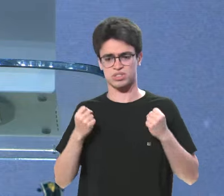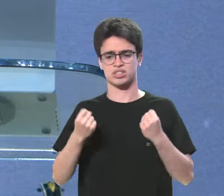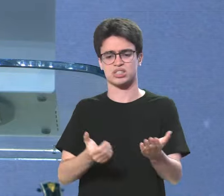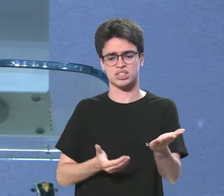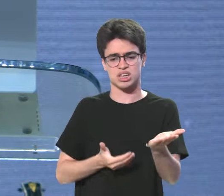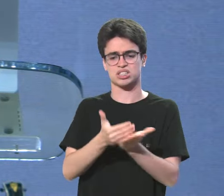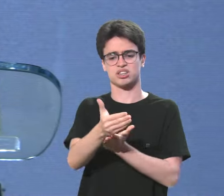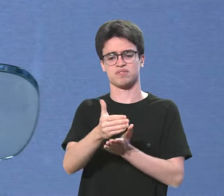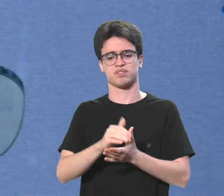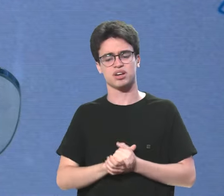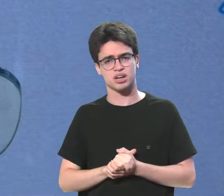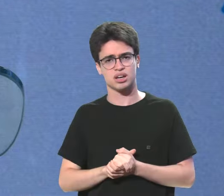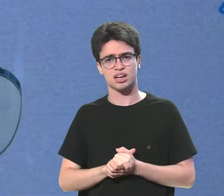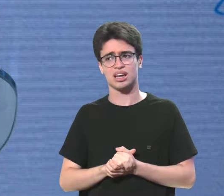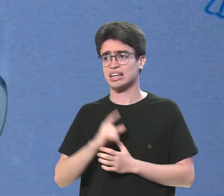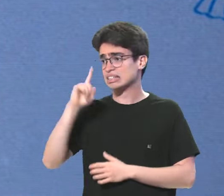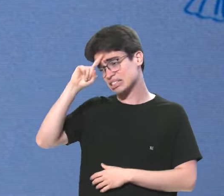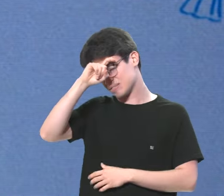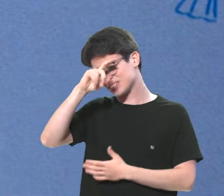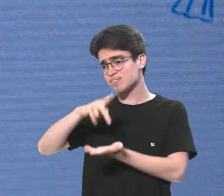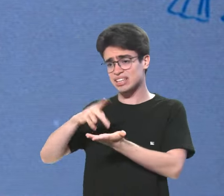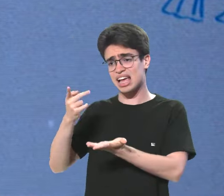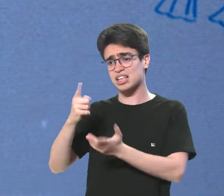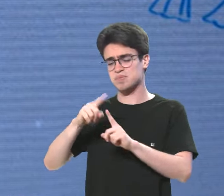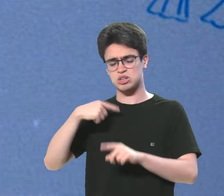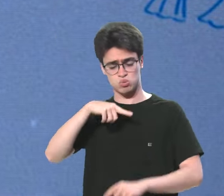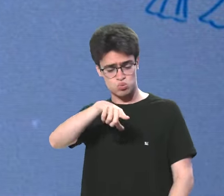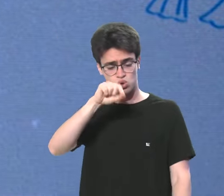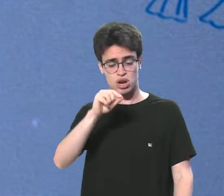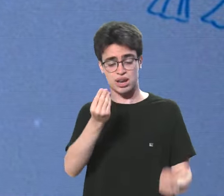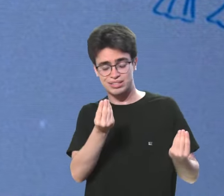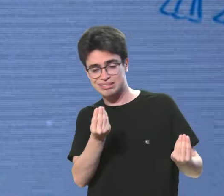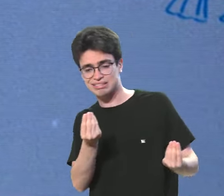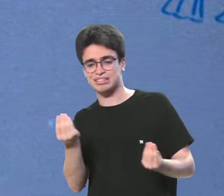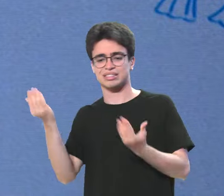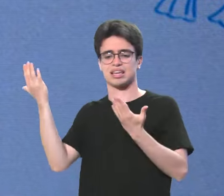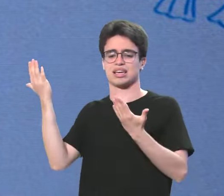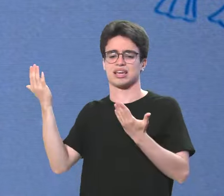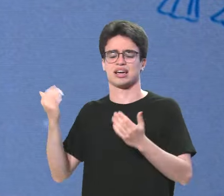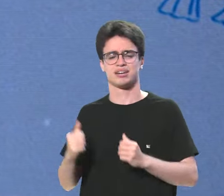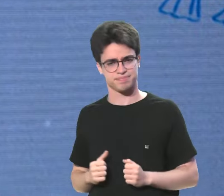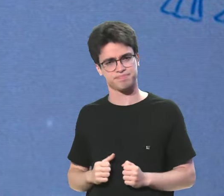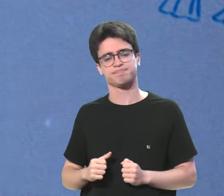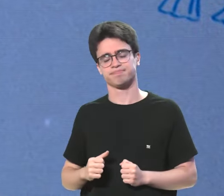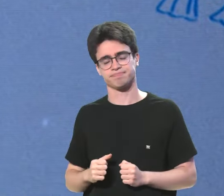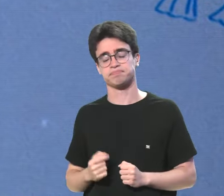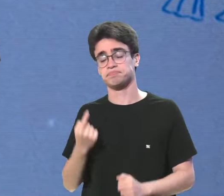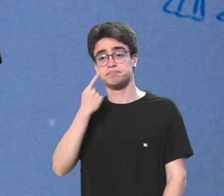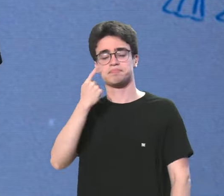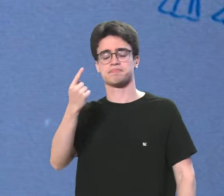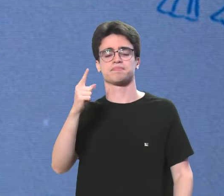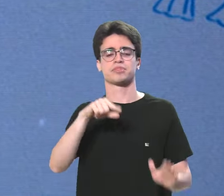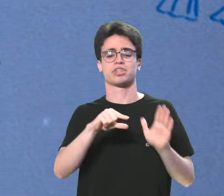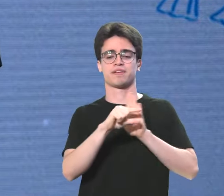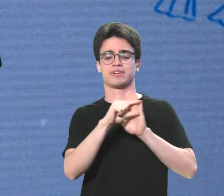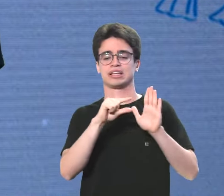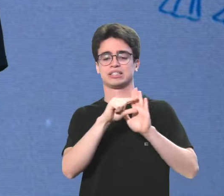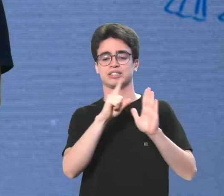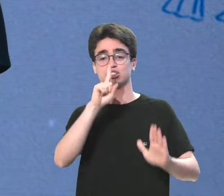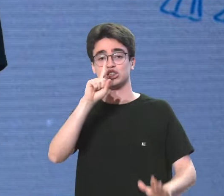iniciativa difícil mas eu tomei uma iniciativa de entregar tudo a Deus olha no a partir do